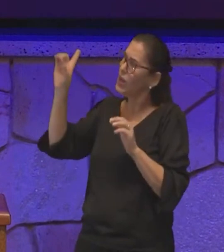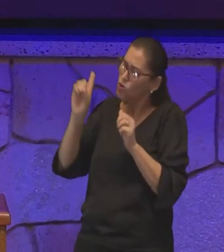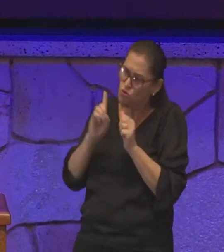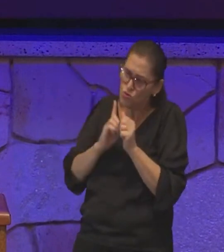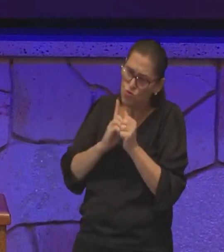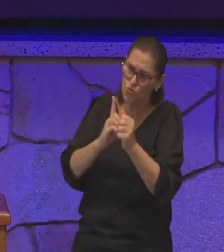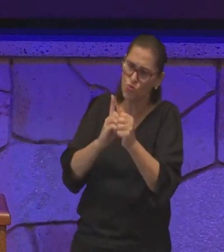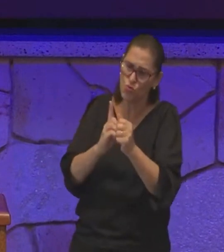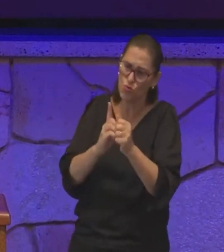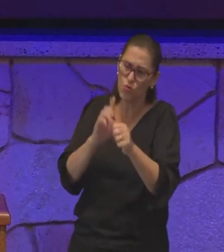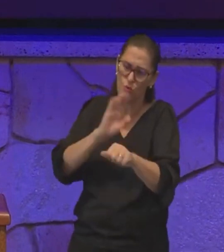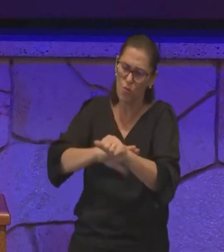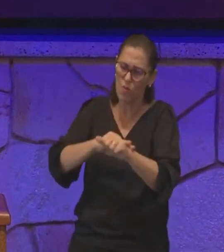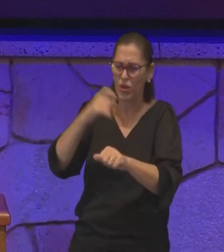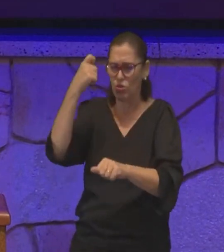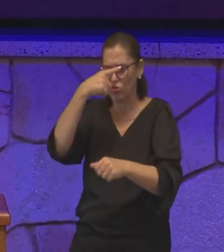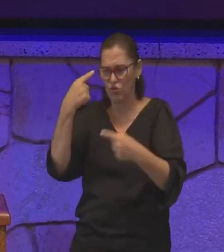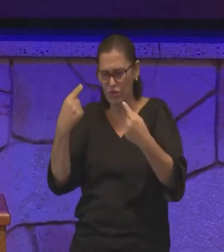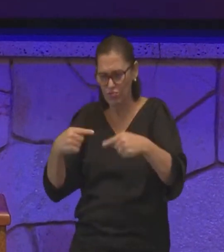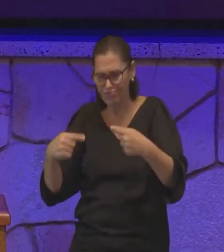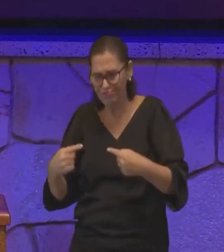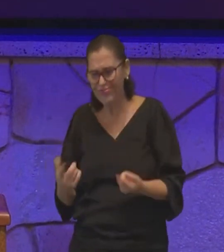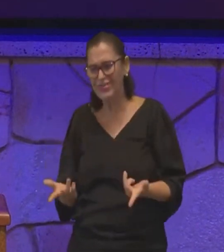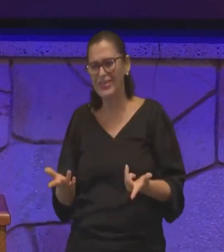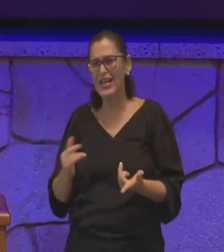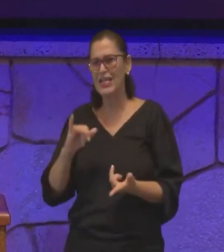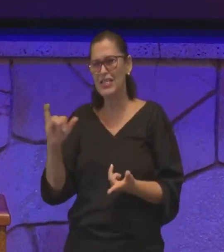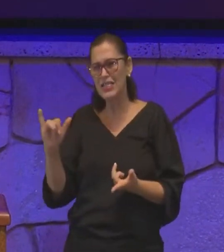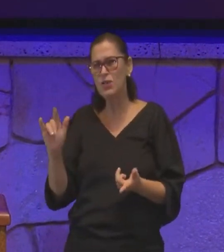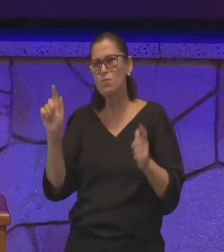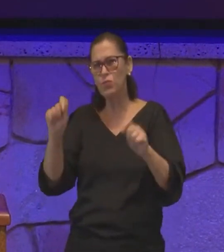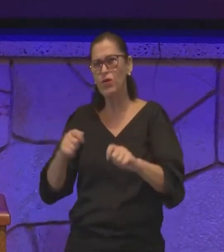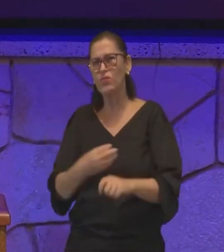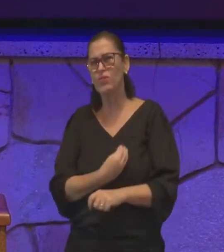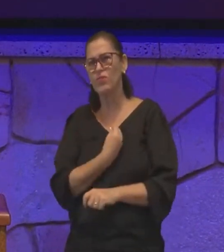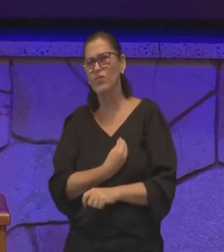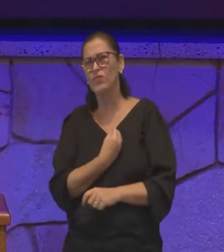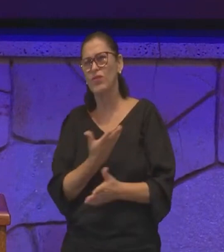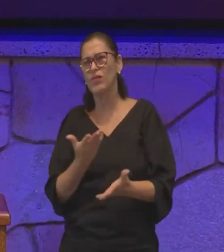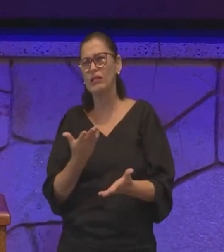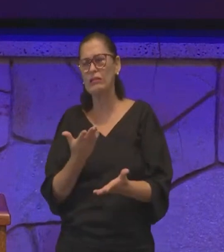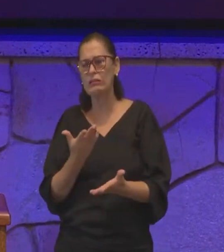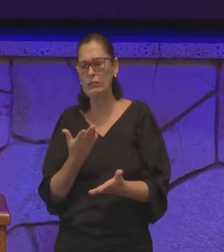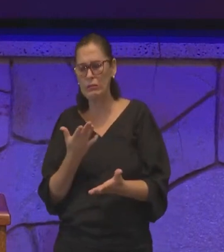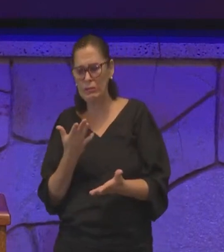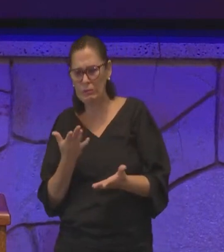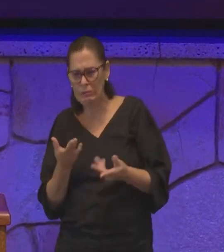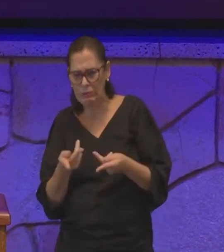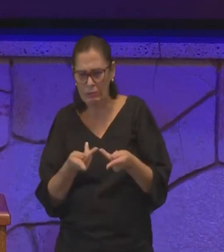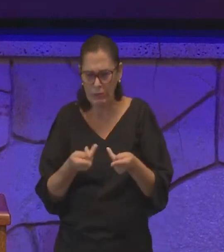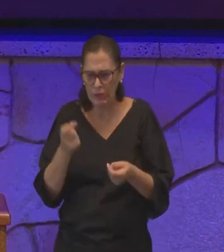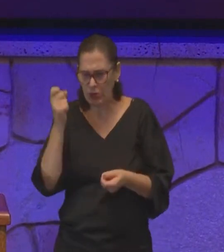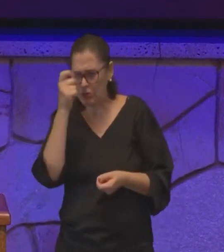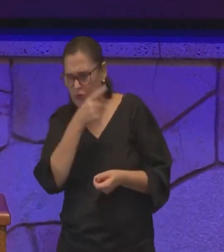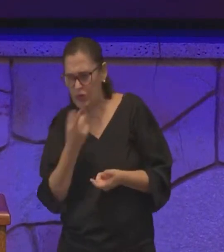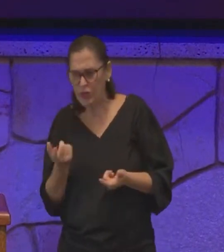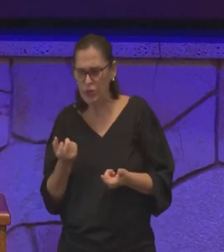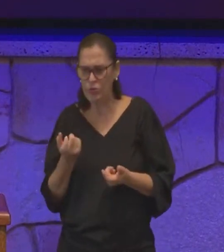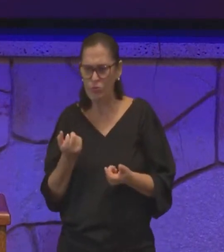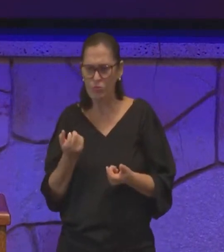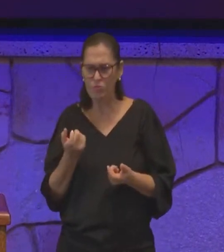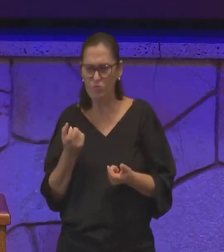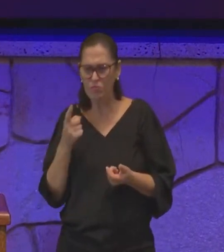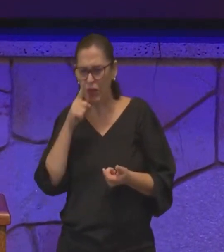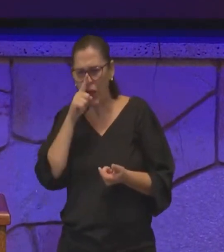nas adversidades. Se porventura você está vivendo uma vida numa cilada, numa situação difícil em que você se